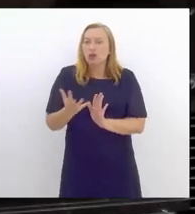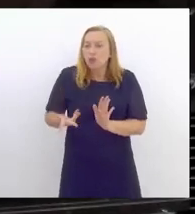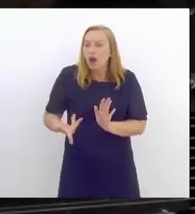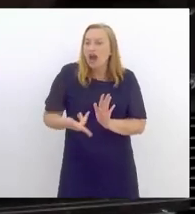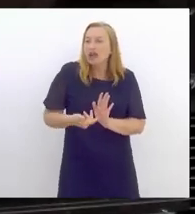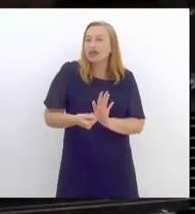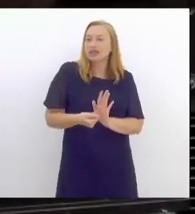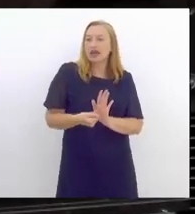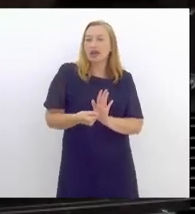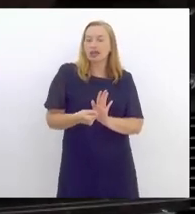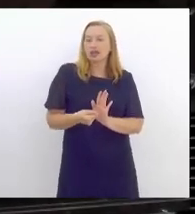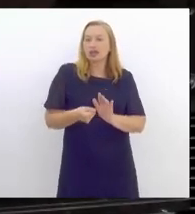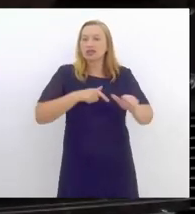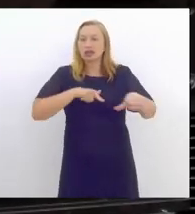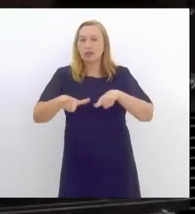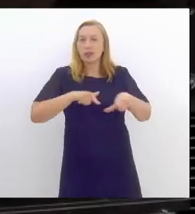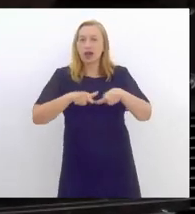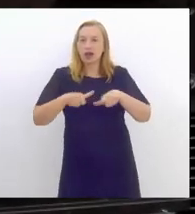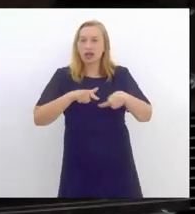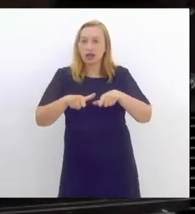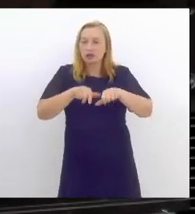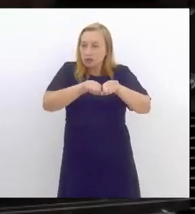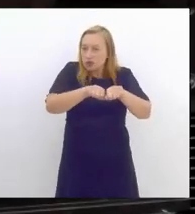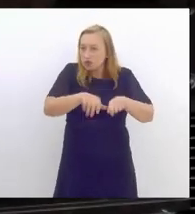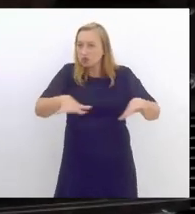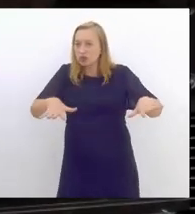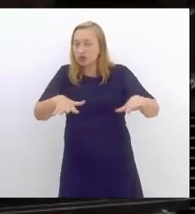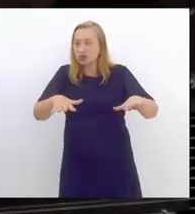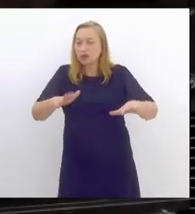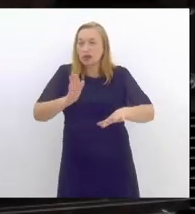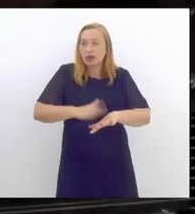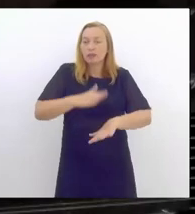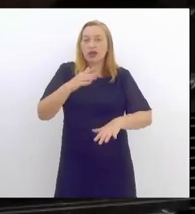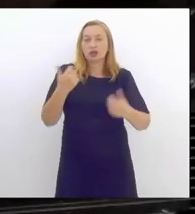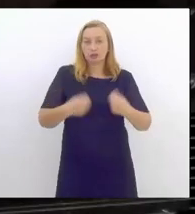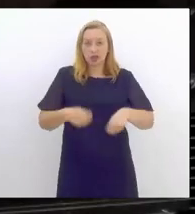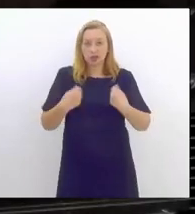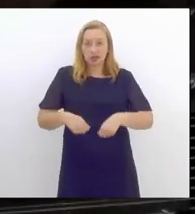quando tais serviços seriam expandidos para quem mais precisa.